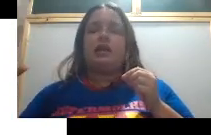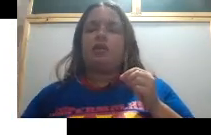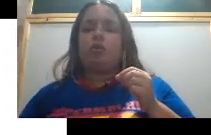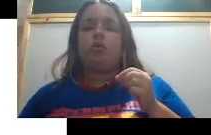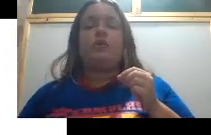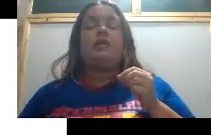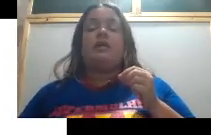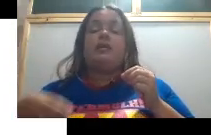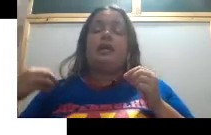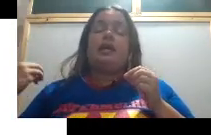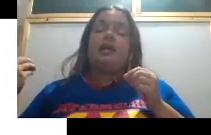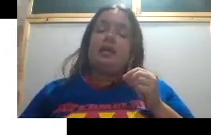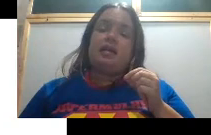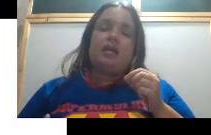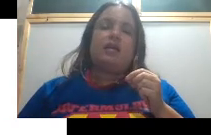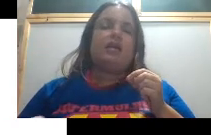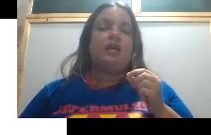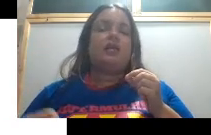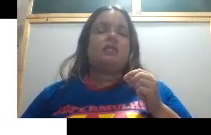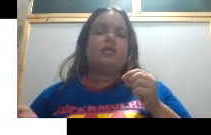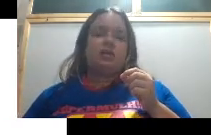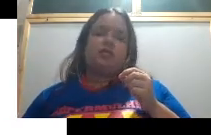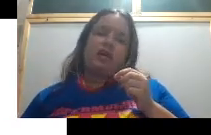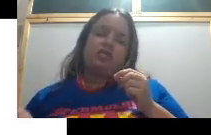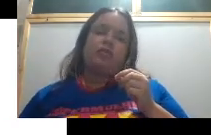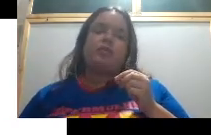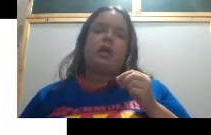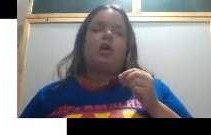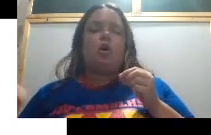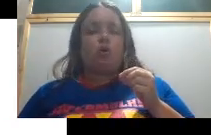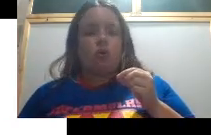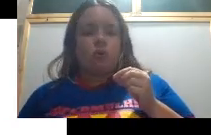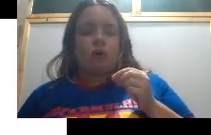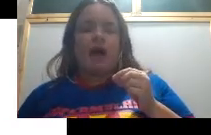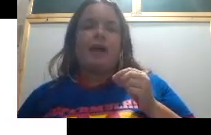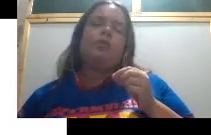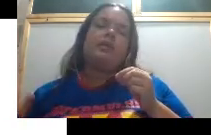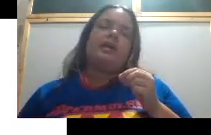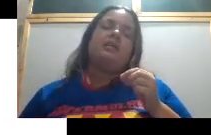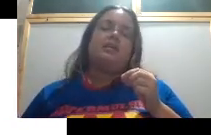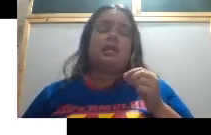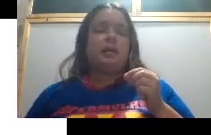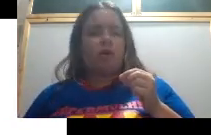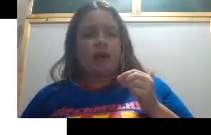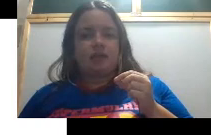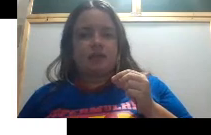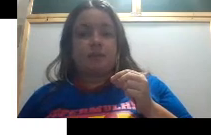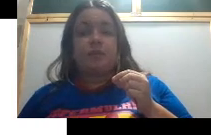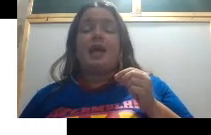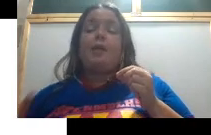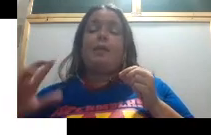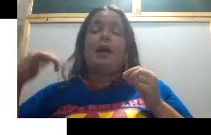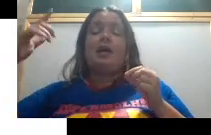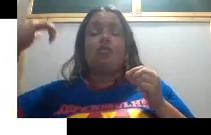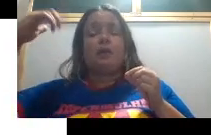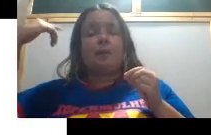Senador é e isso que faz E aí e a república democrática